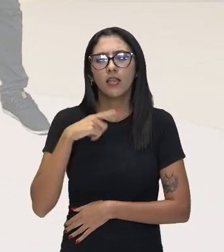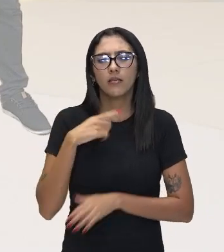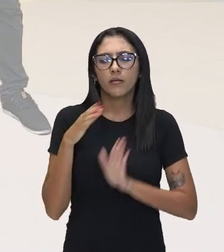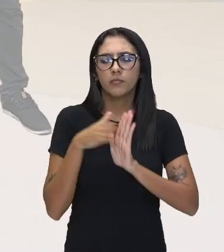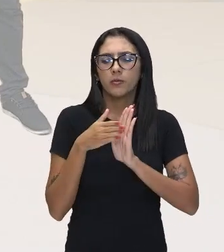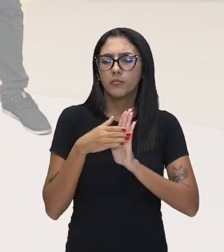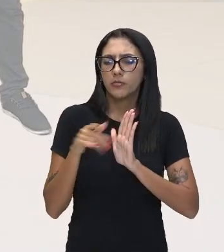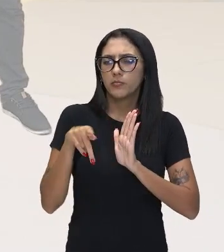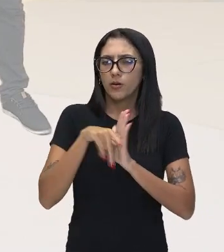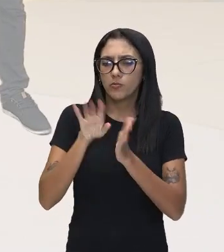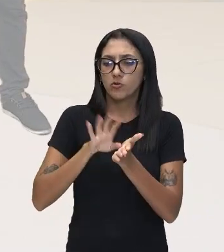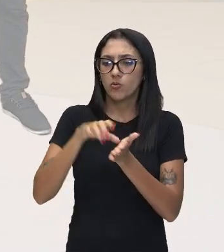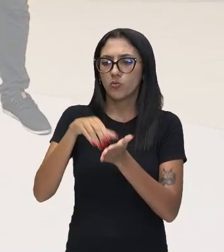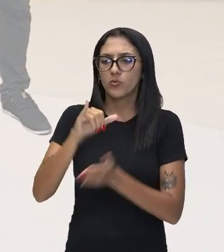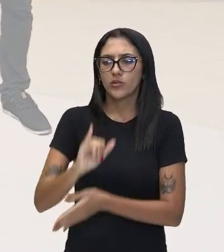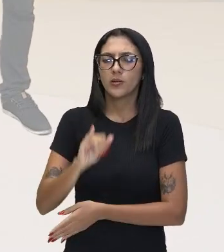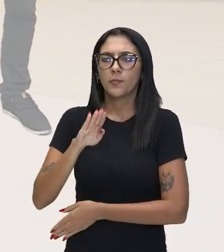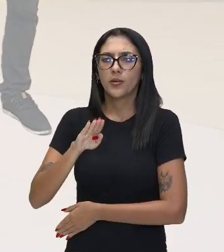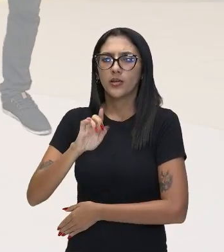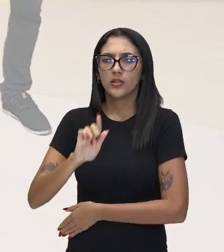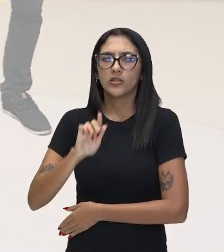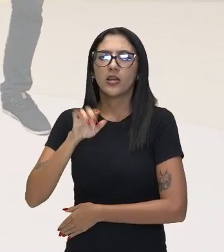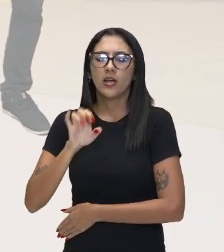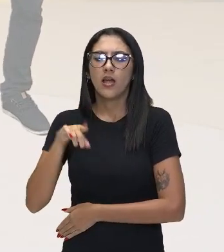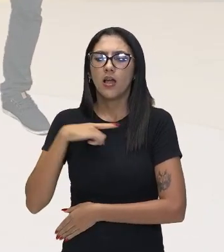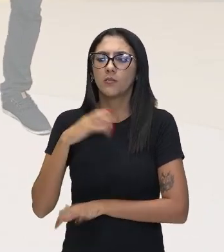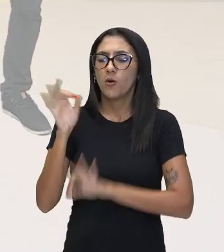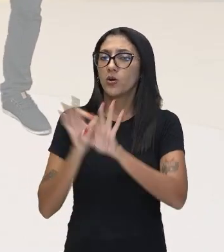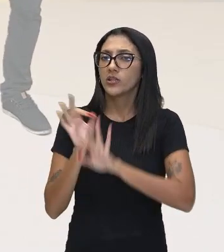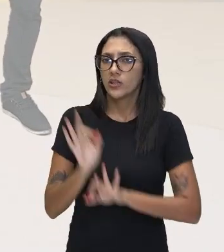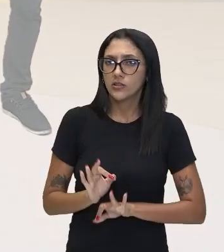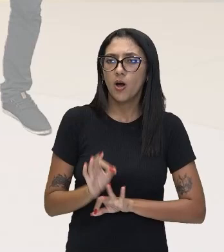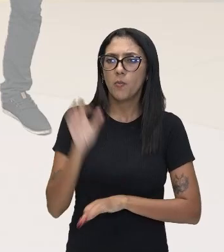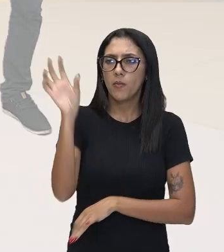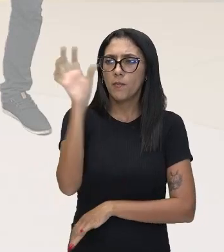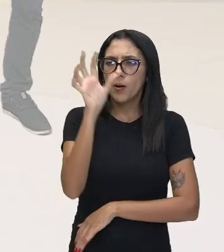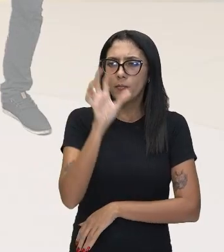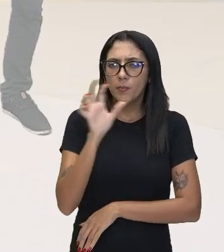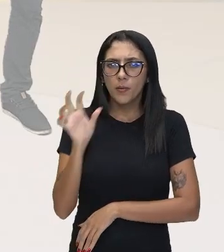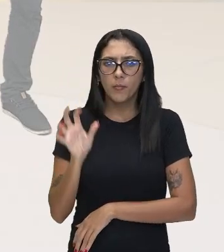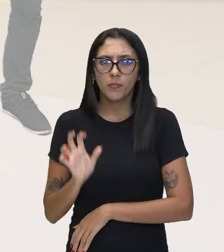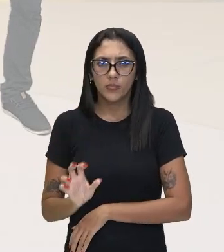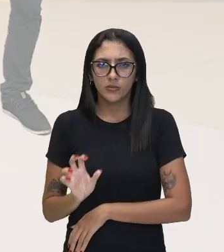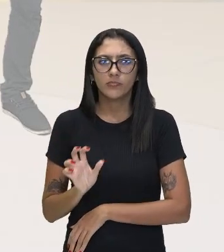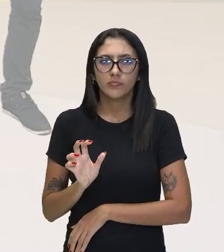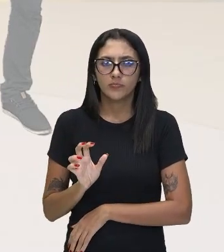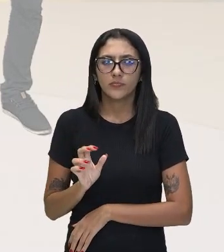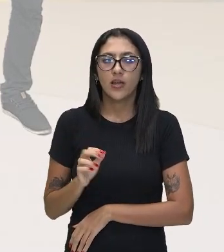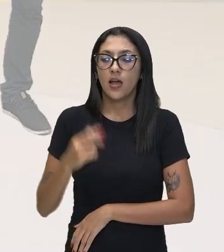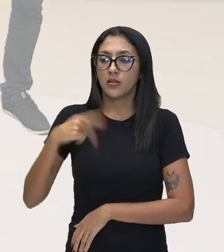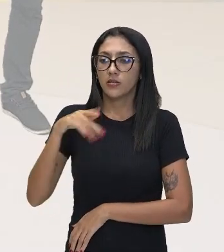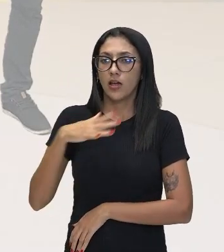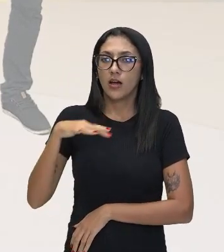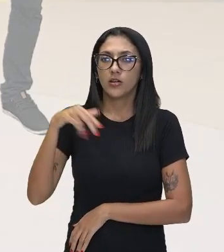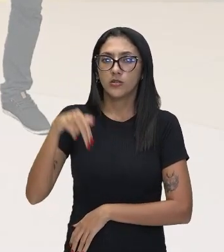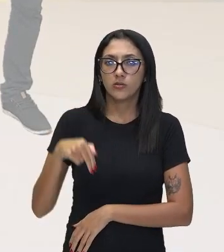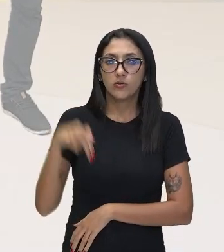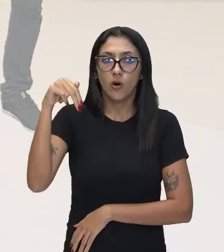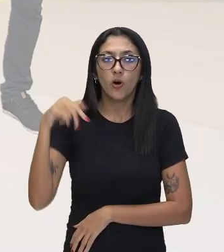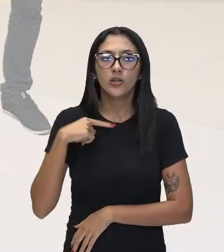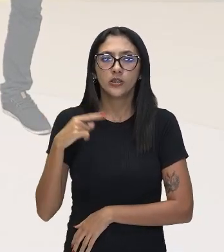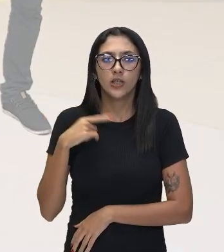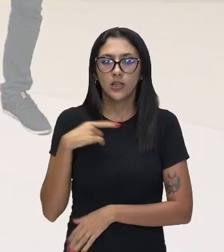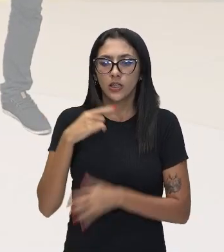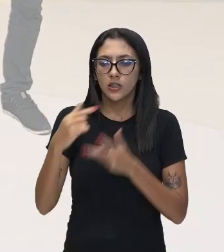5 regiões que o IBGE propôs, tá bom? Nós temos, fazendo parte da região norte do país, 7 unidades da